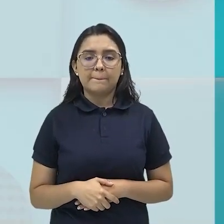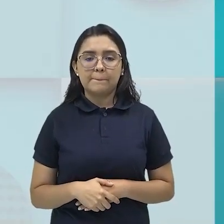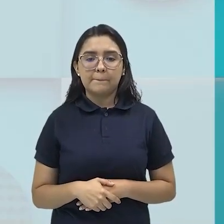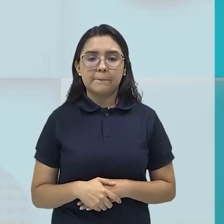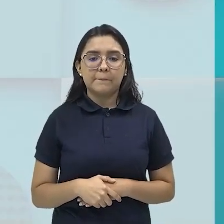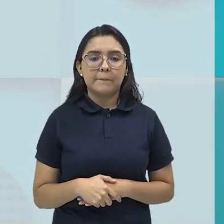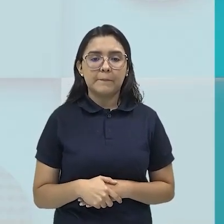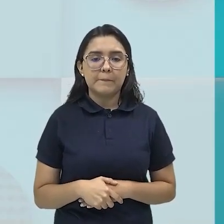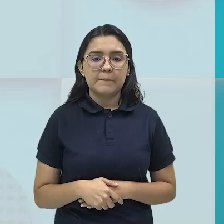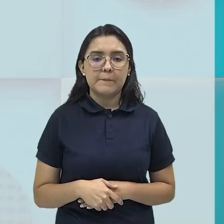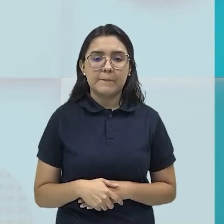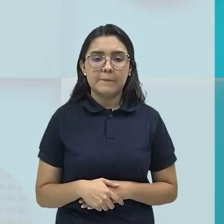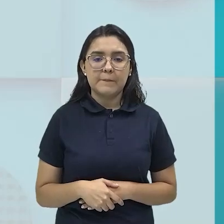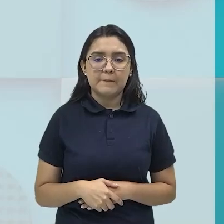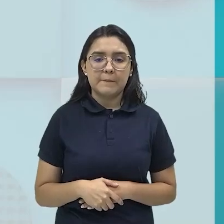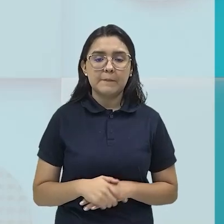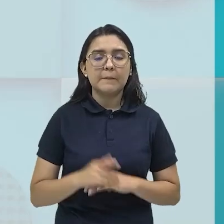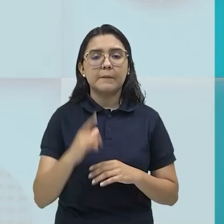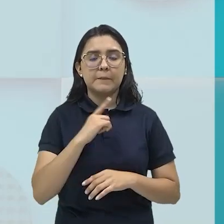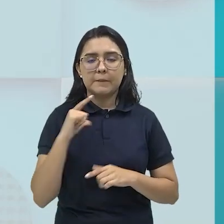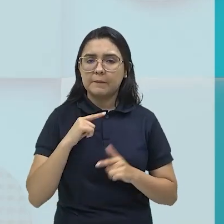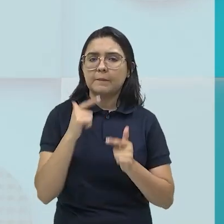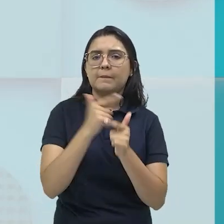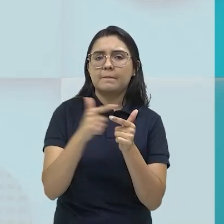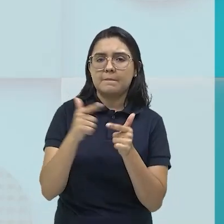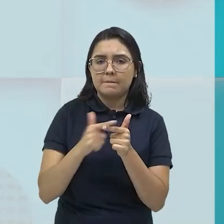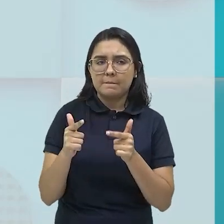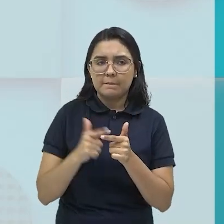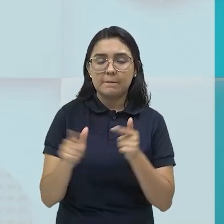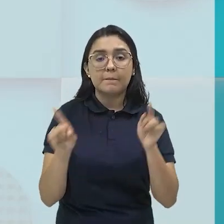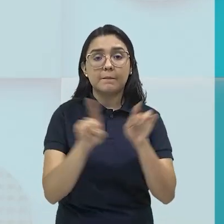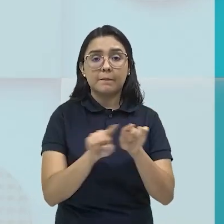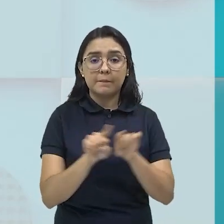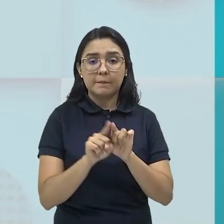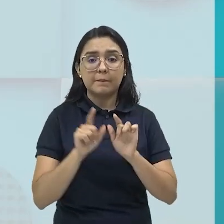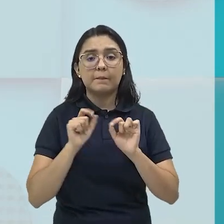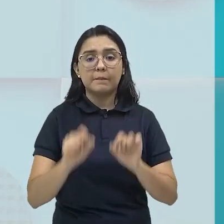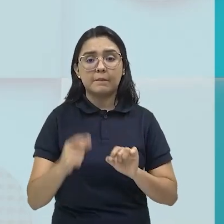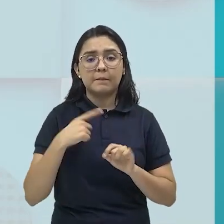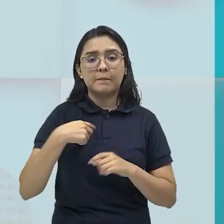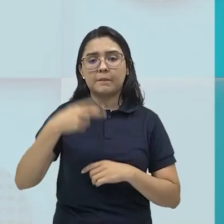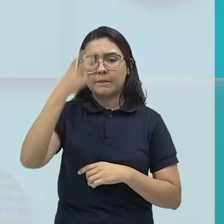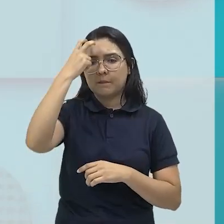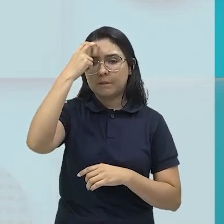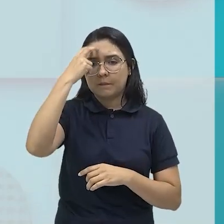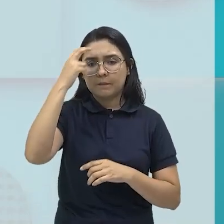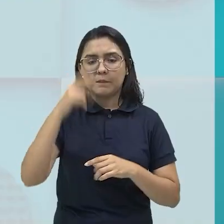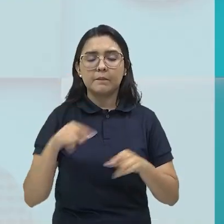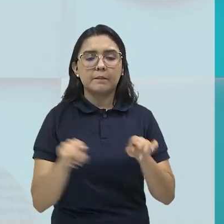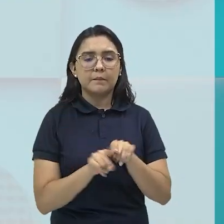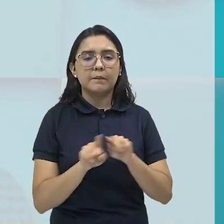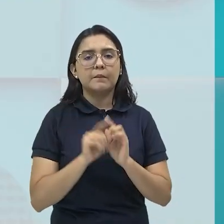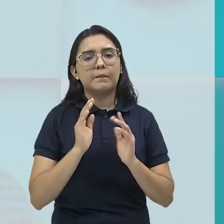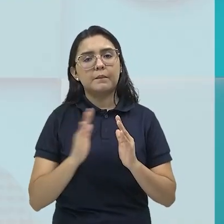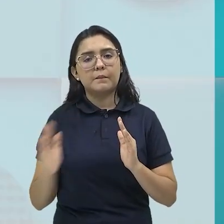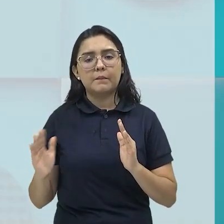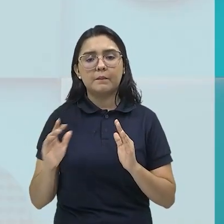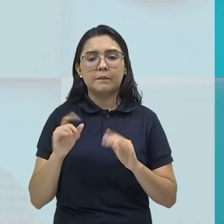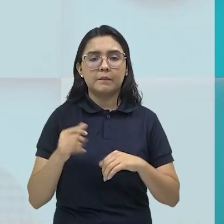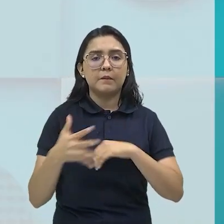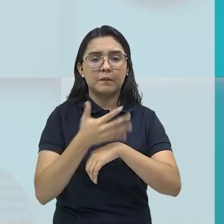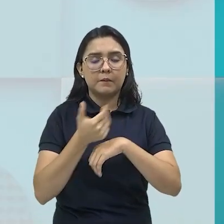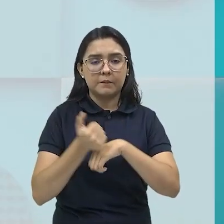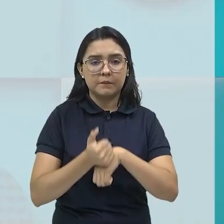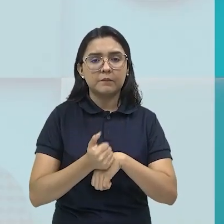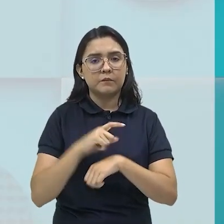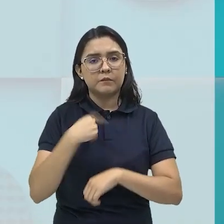Eles trouxeram muitos problemas, foi imposto uma cultura, a colonização, todo aquele processo da colonização